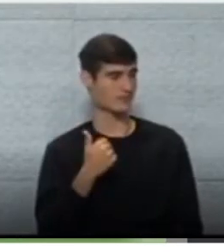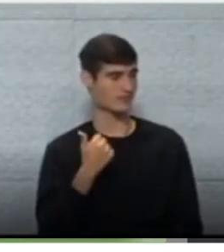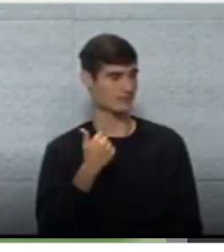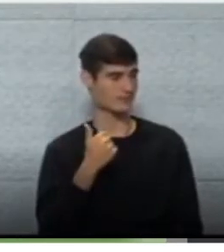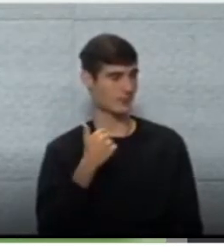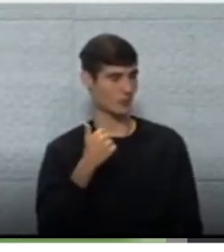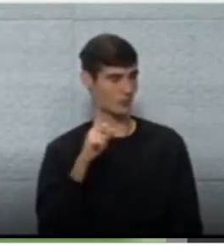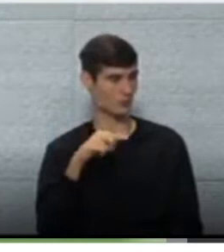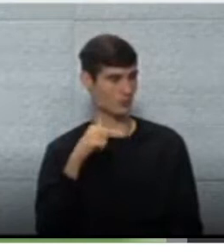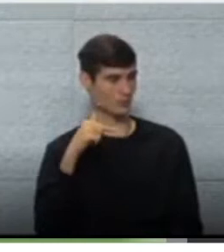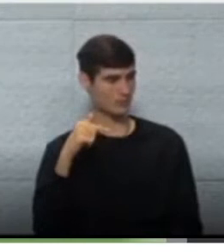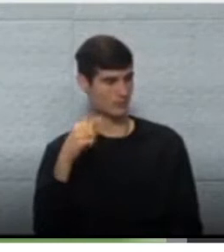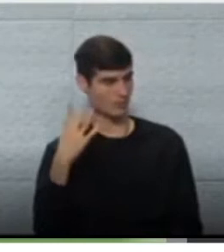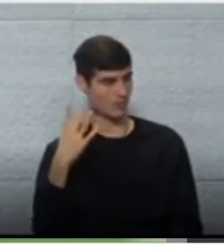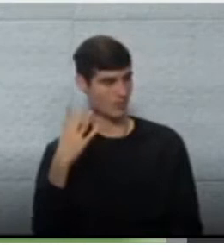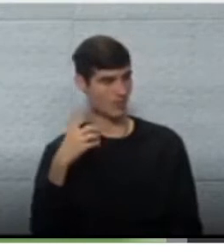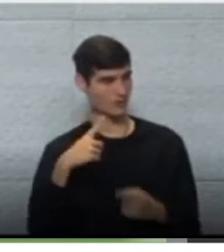Aqui seria 2.